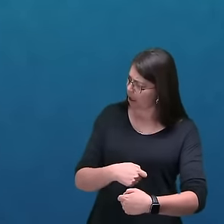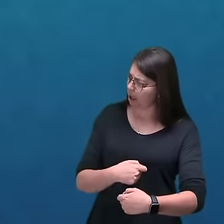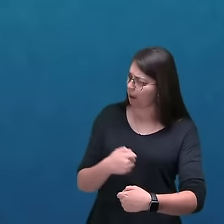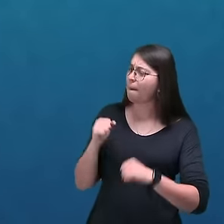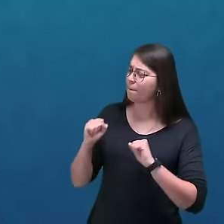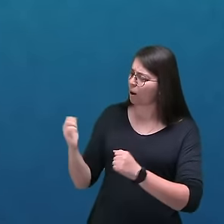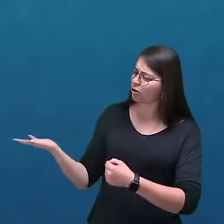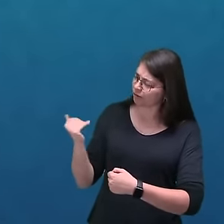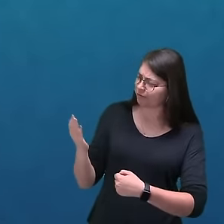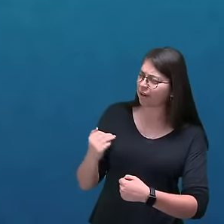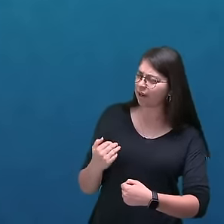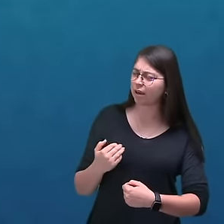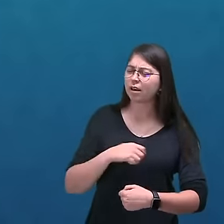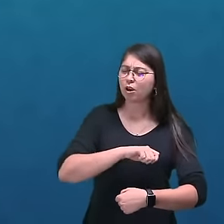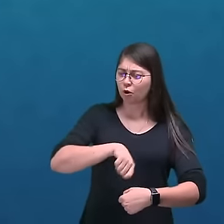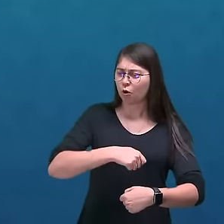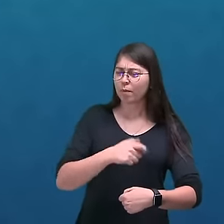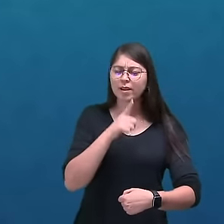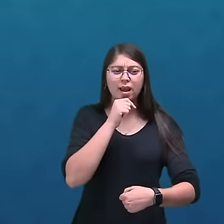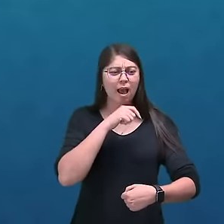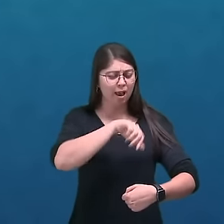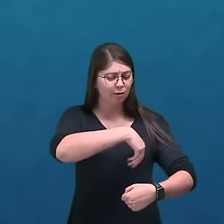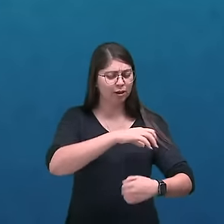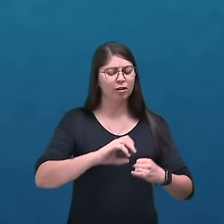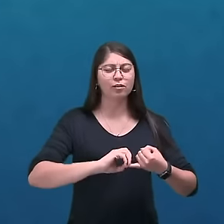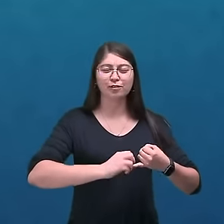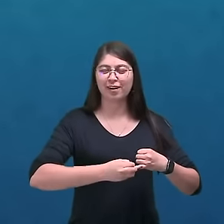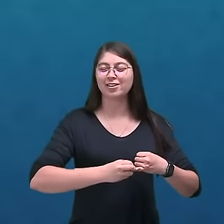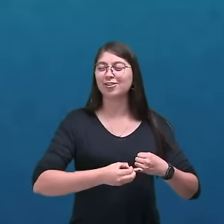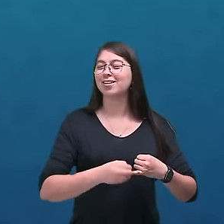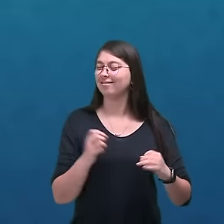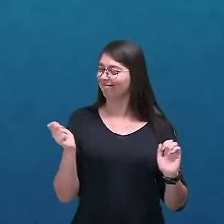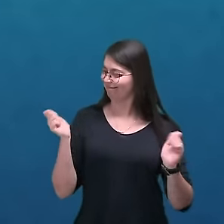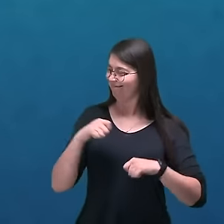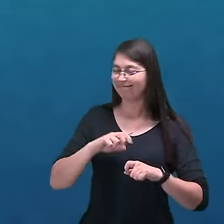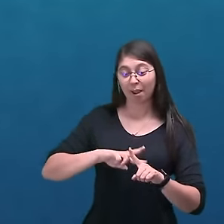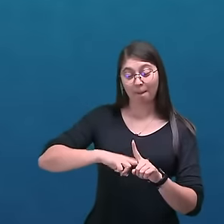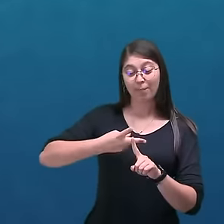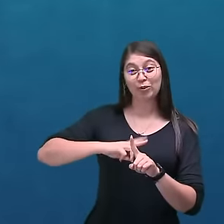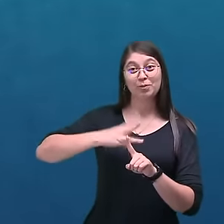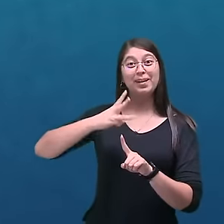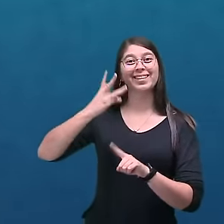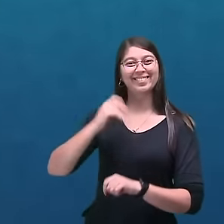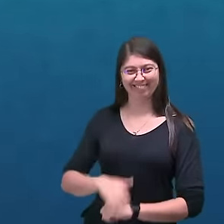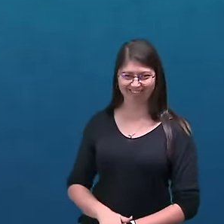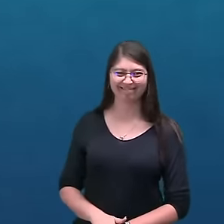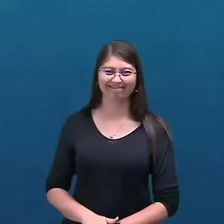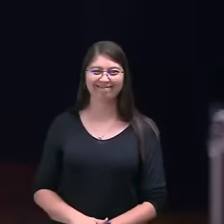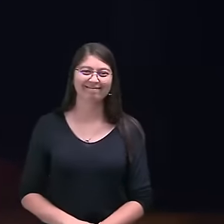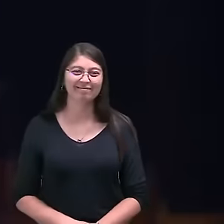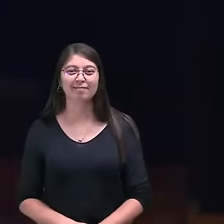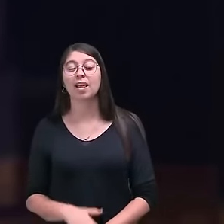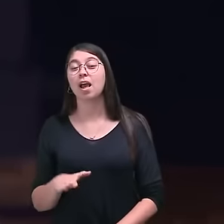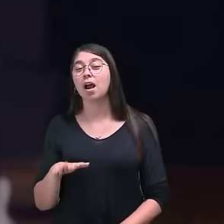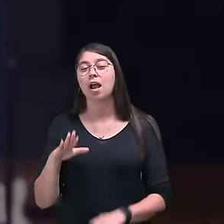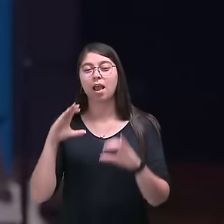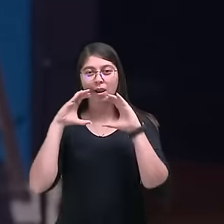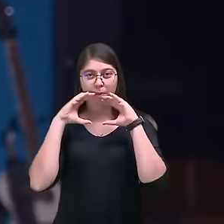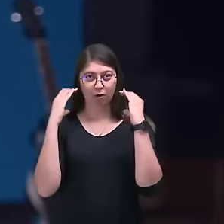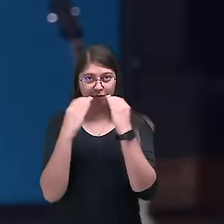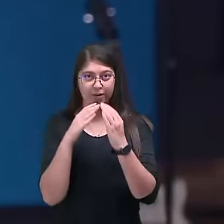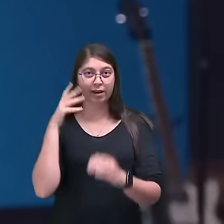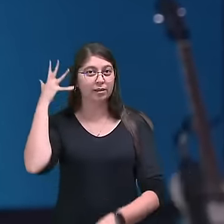Todo mundo come e sobra. Você tem a unção da multiplicação. Eu estava pregando uma conferência brasileira